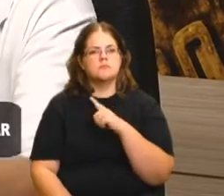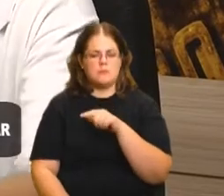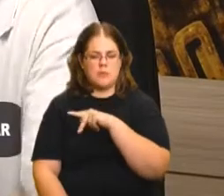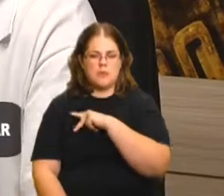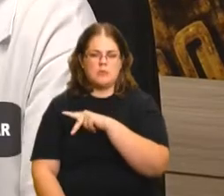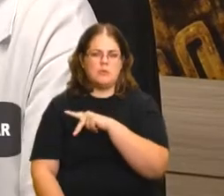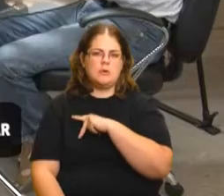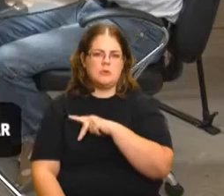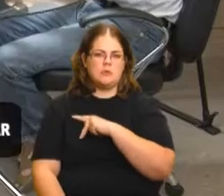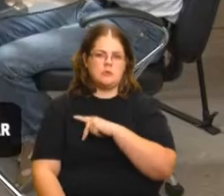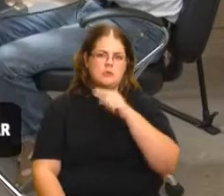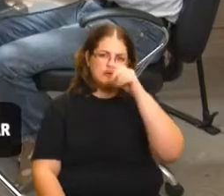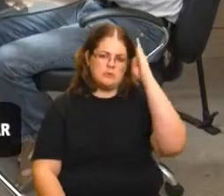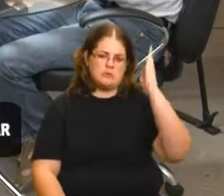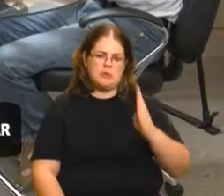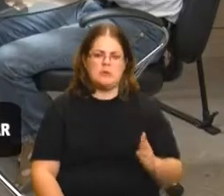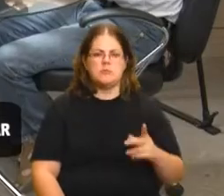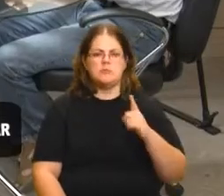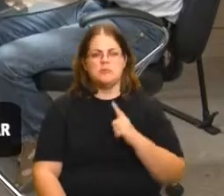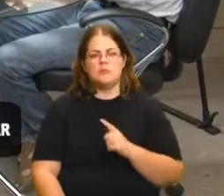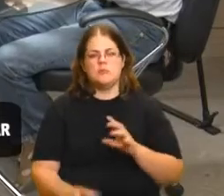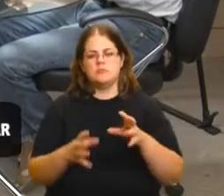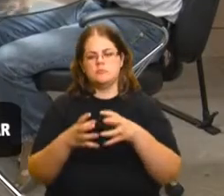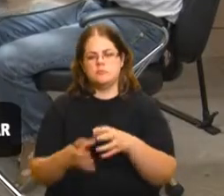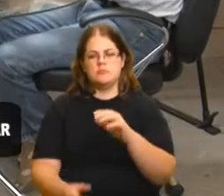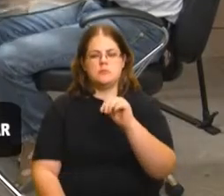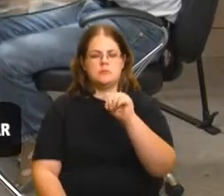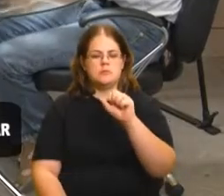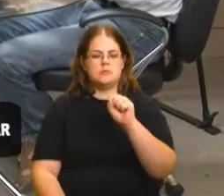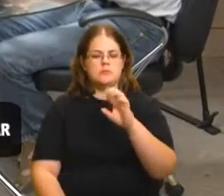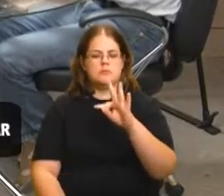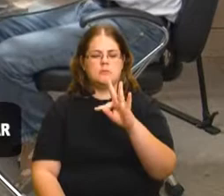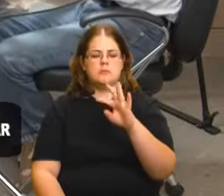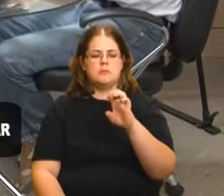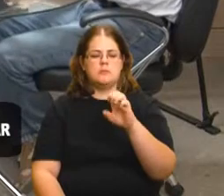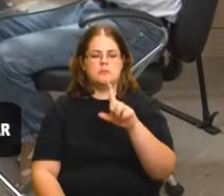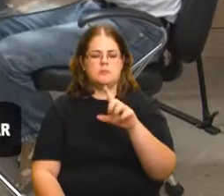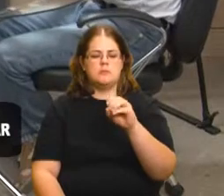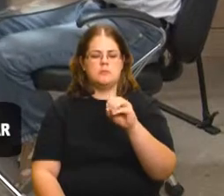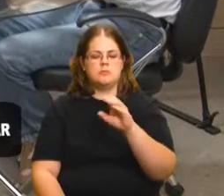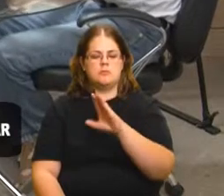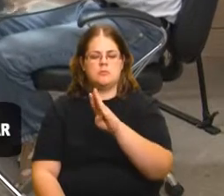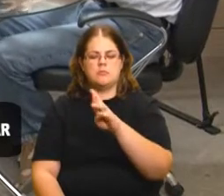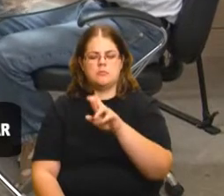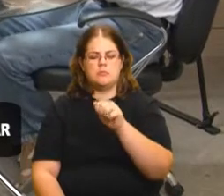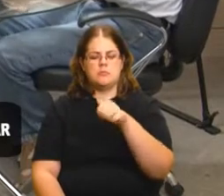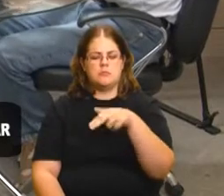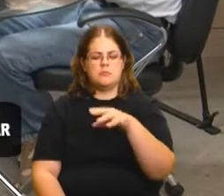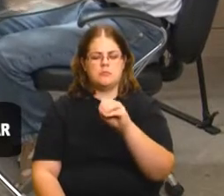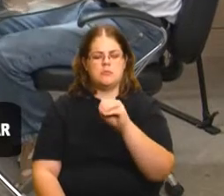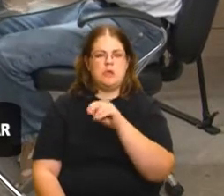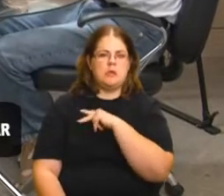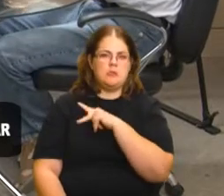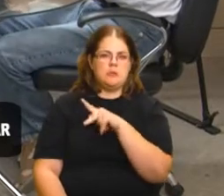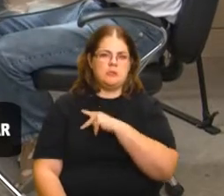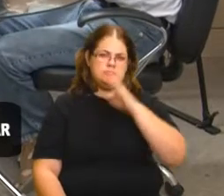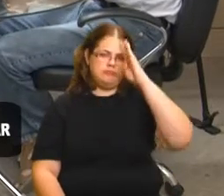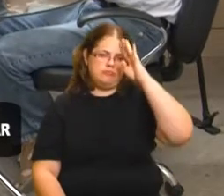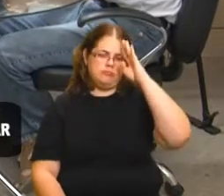a presidência da República seria entregue ao Castelo Branco. Foi o primeiro presidente militar. Primeiro presidente militar. E